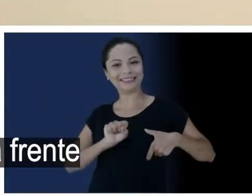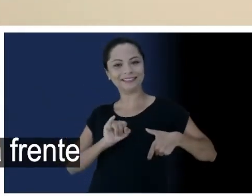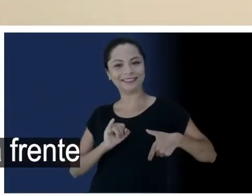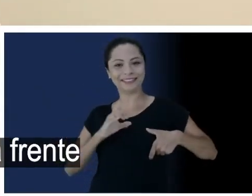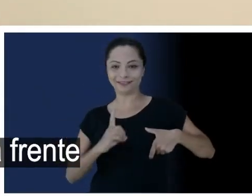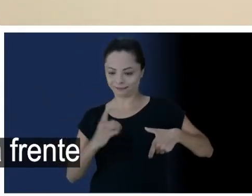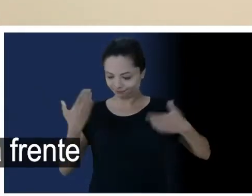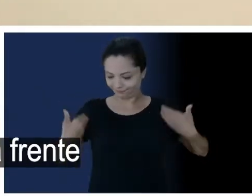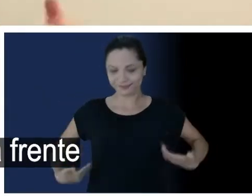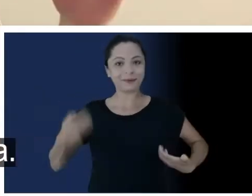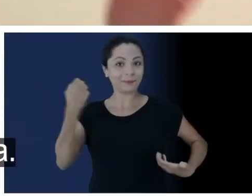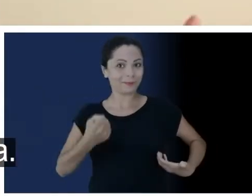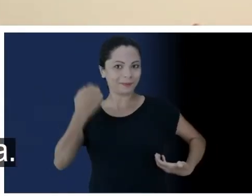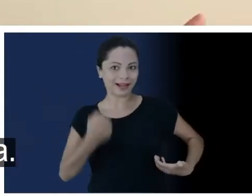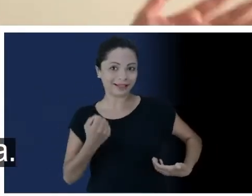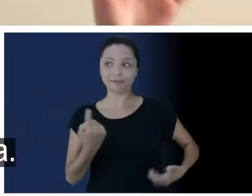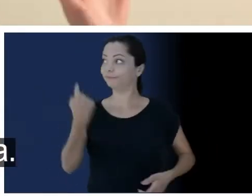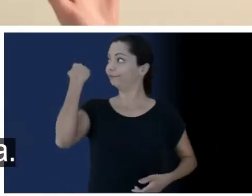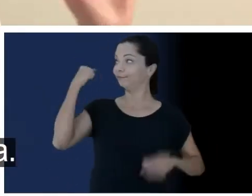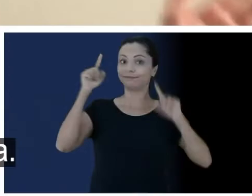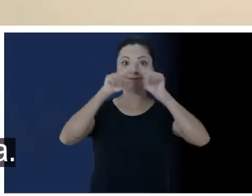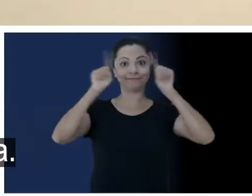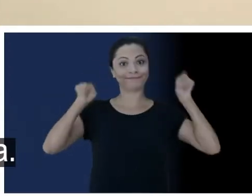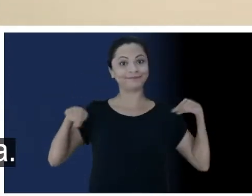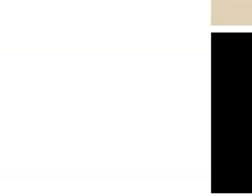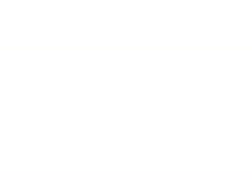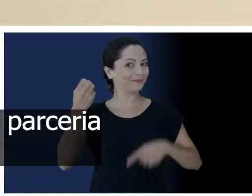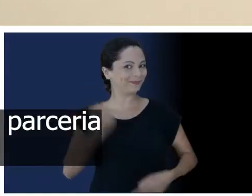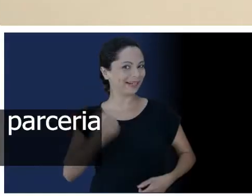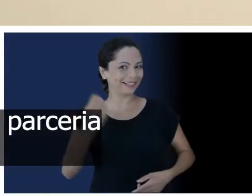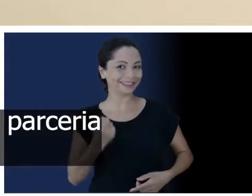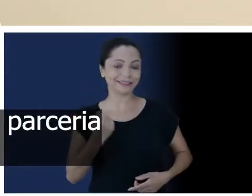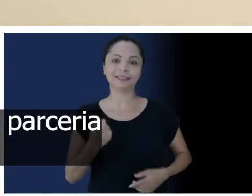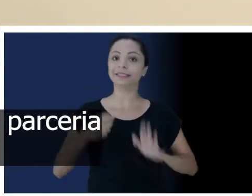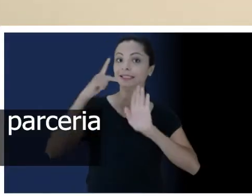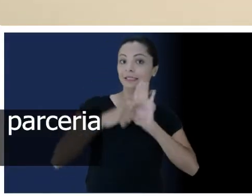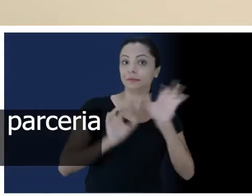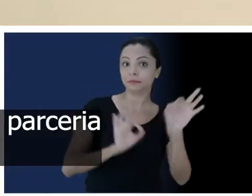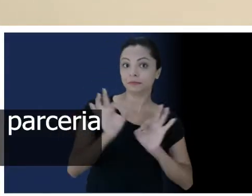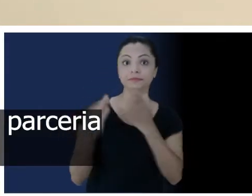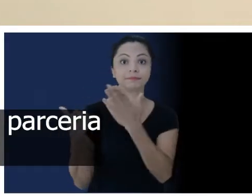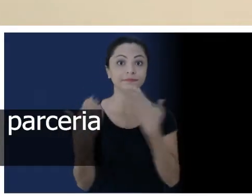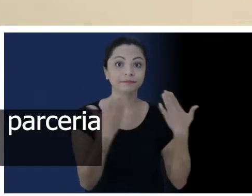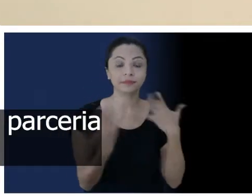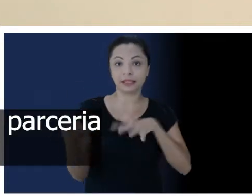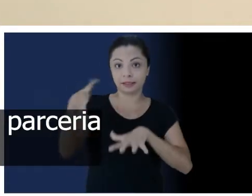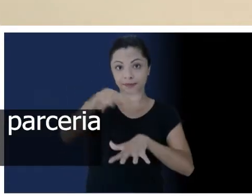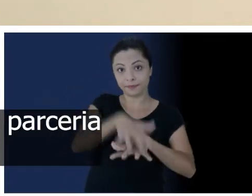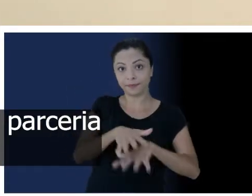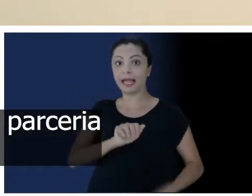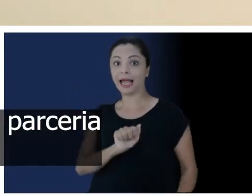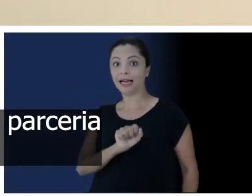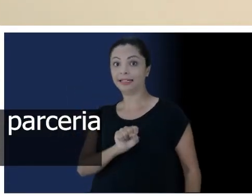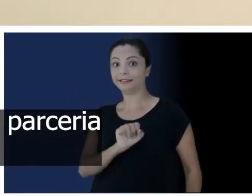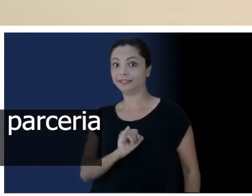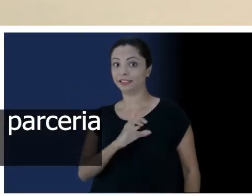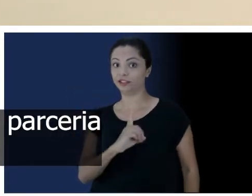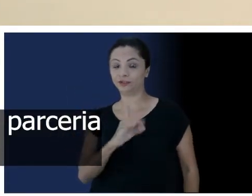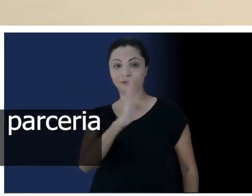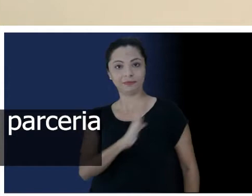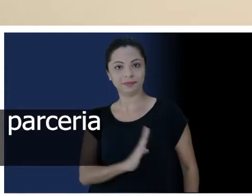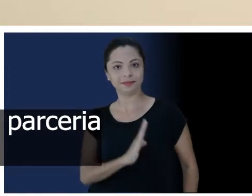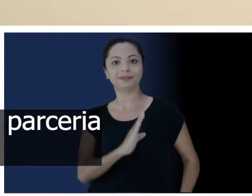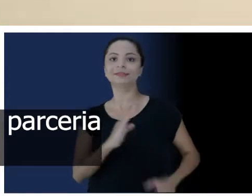CID Brasil na frente. Atrás de mim tem uma parede branca. O projeto Conversas Inclusivas da CID Brasil, em parceria com a Fundação